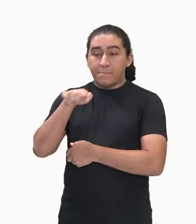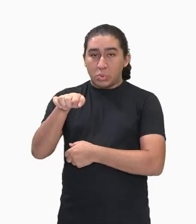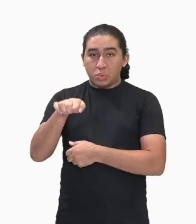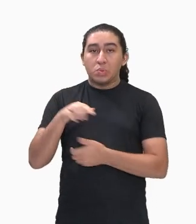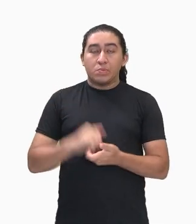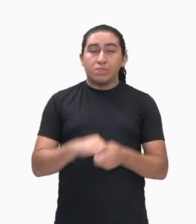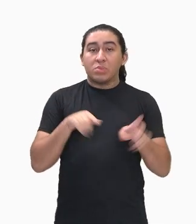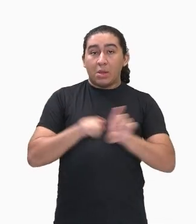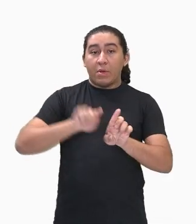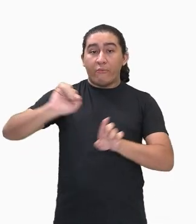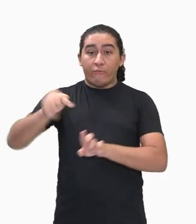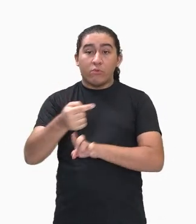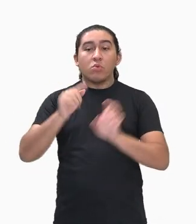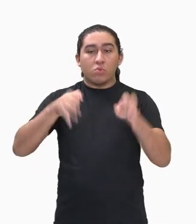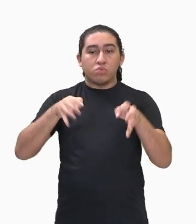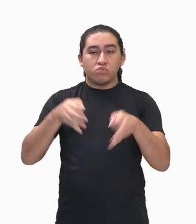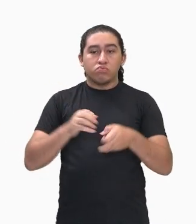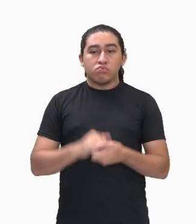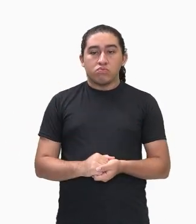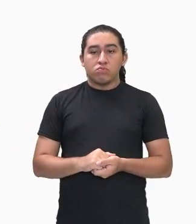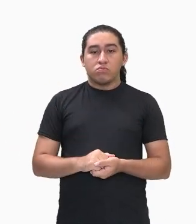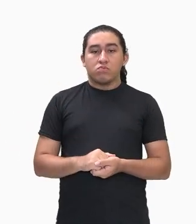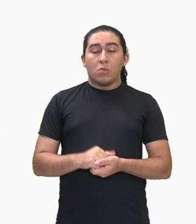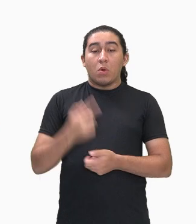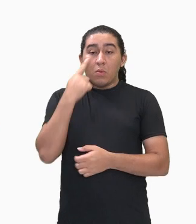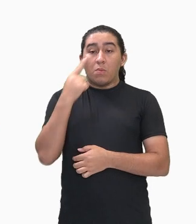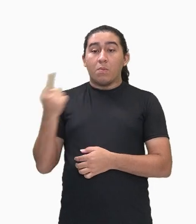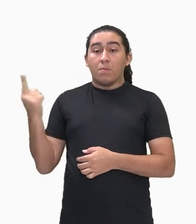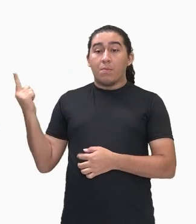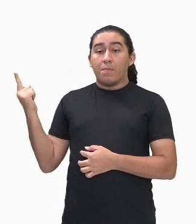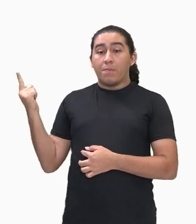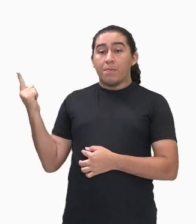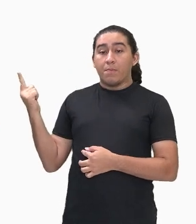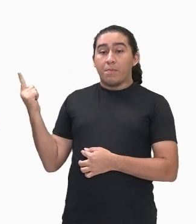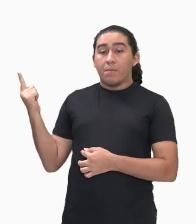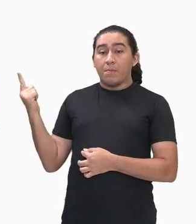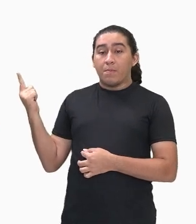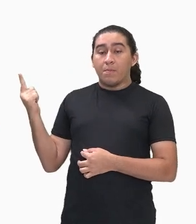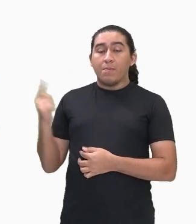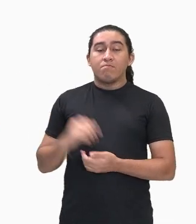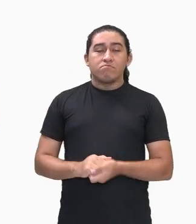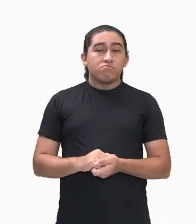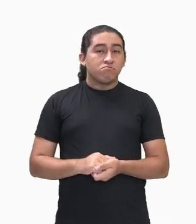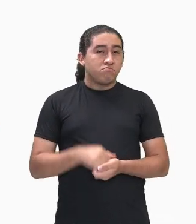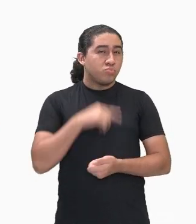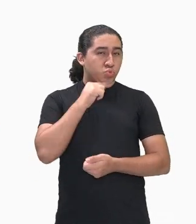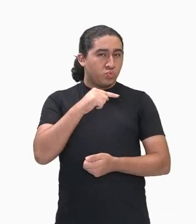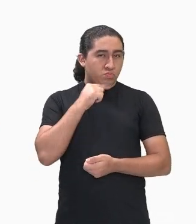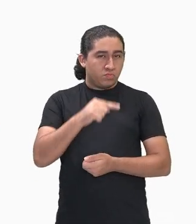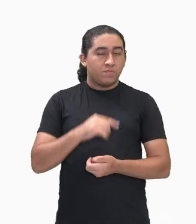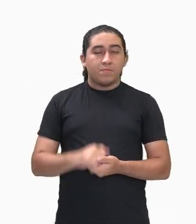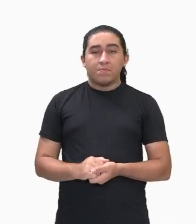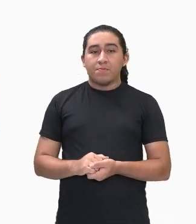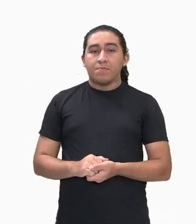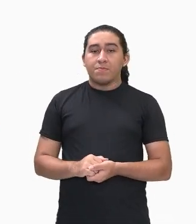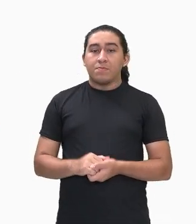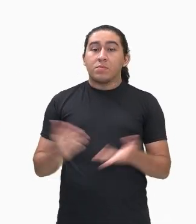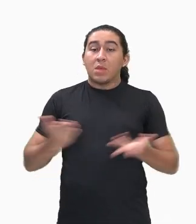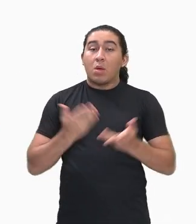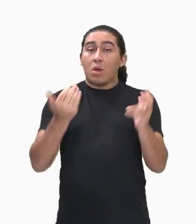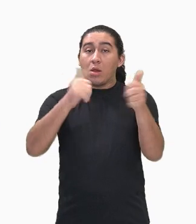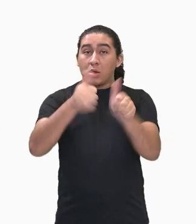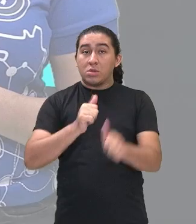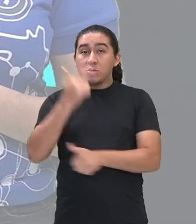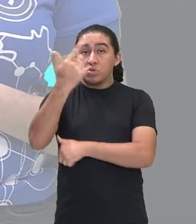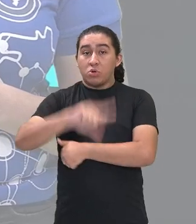caso, a vírgula. Olha, vencerás, não morrerás, Não fica legal. Agora, vamos analisar